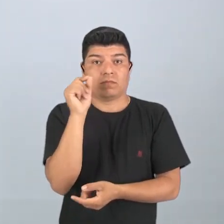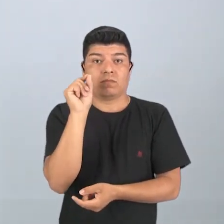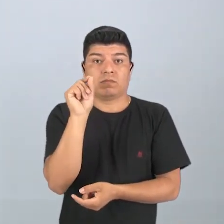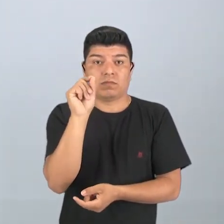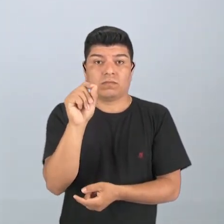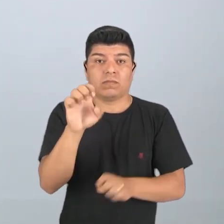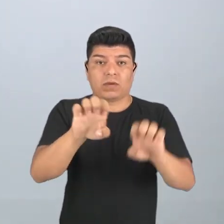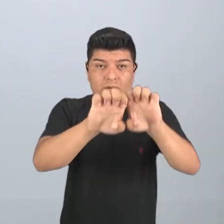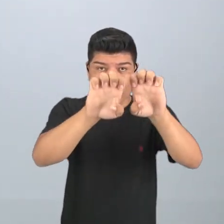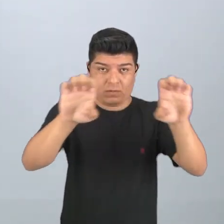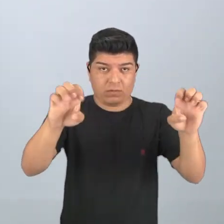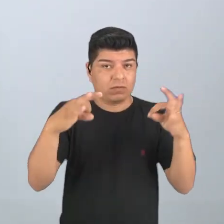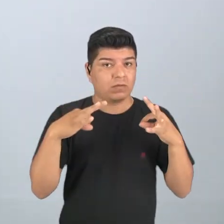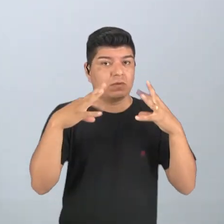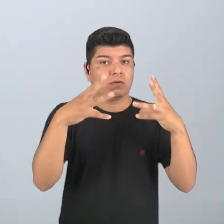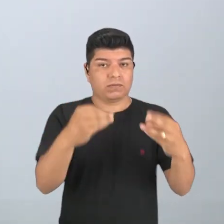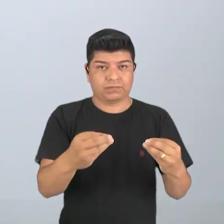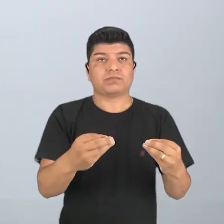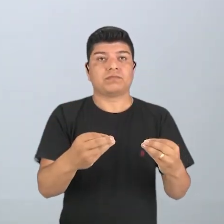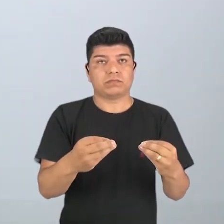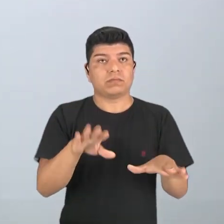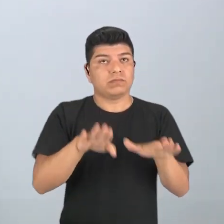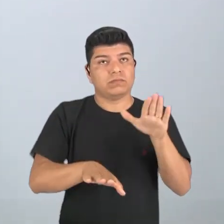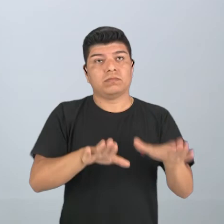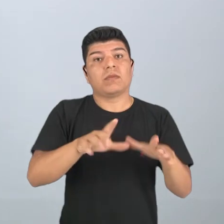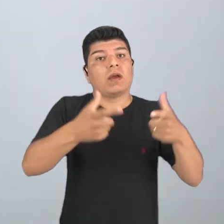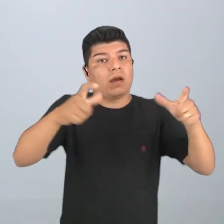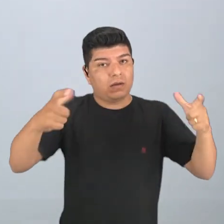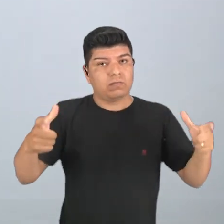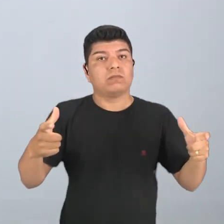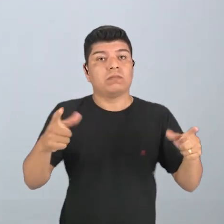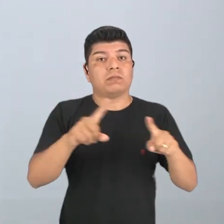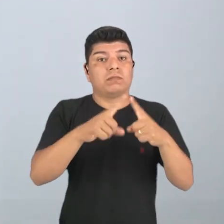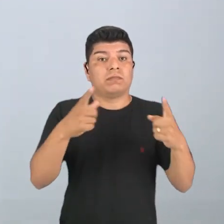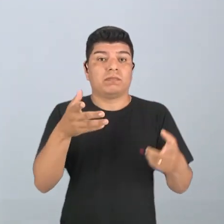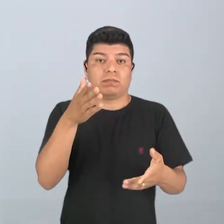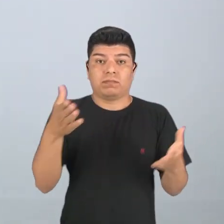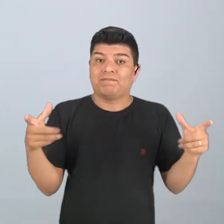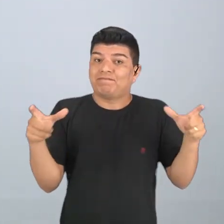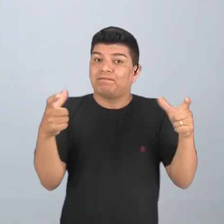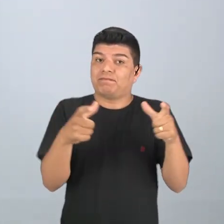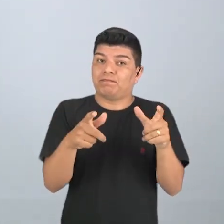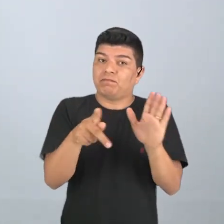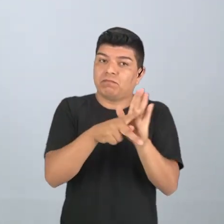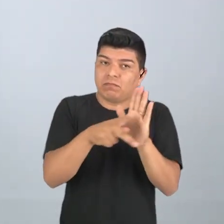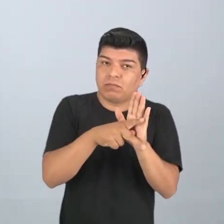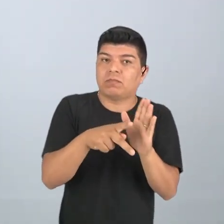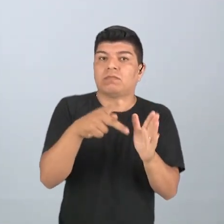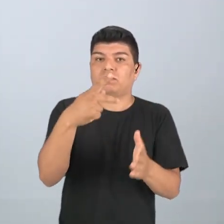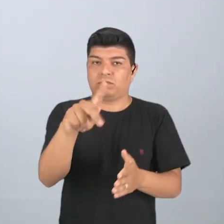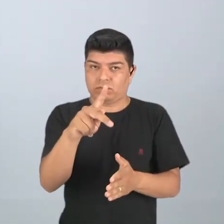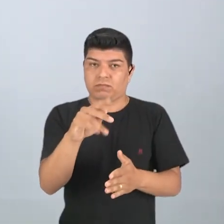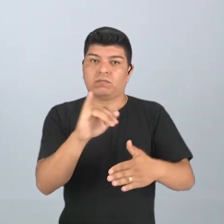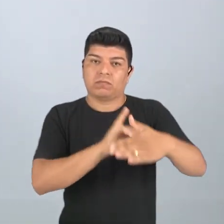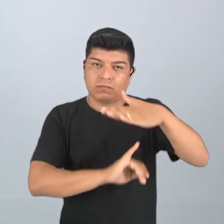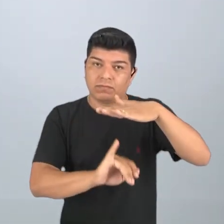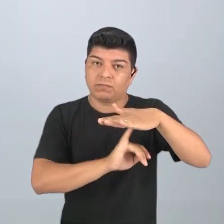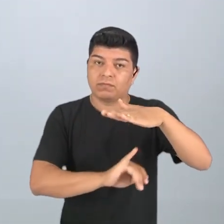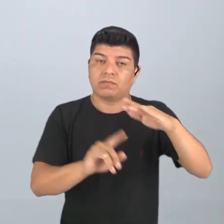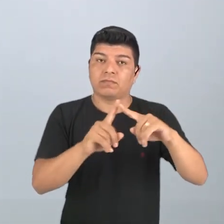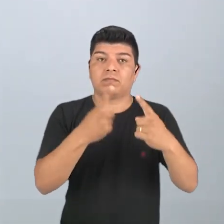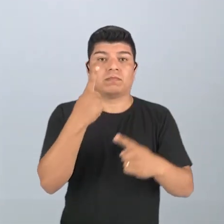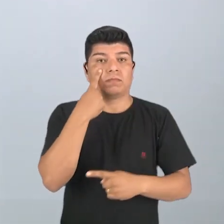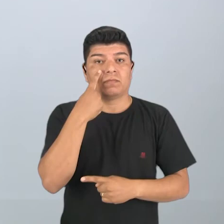a estrutura. Claro que geralmente é maior, aqui foi menor, aqui foi bem pessoal, bem informal mesmo, mas